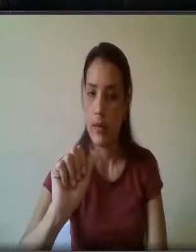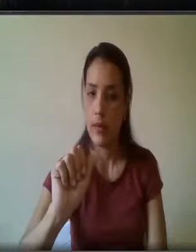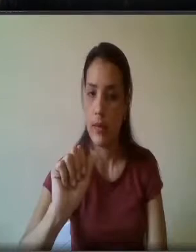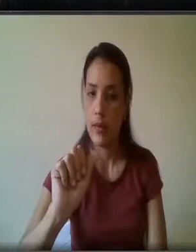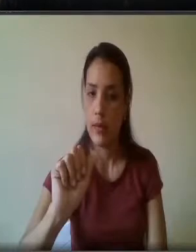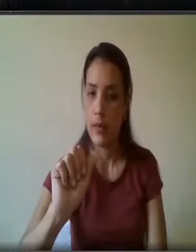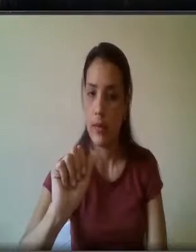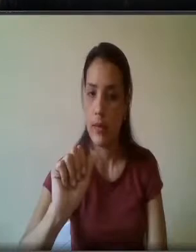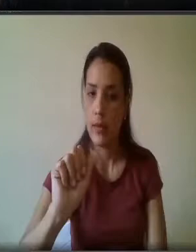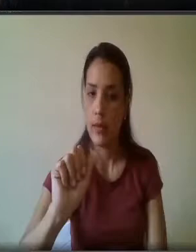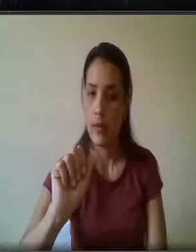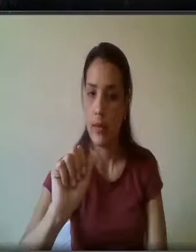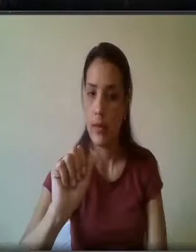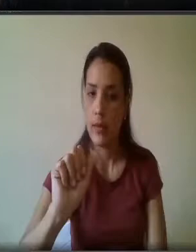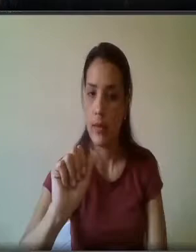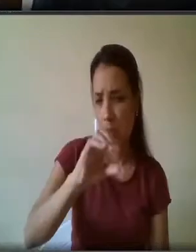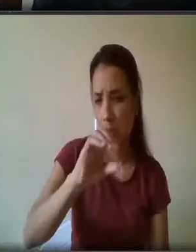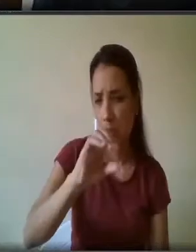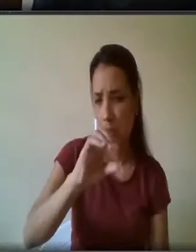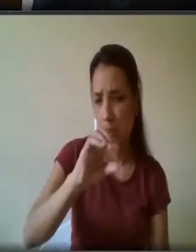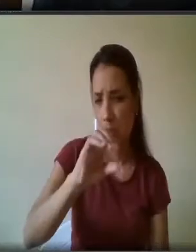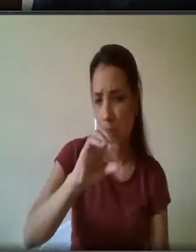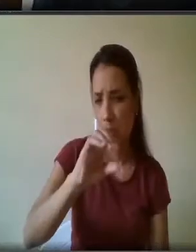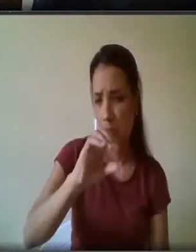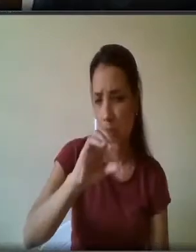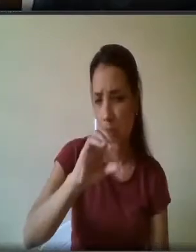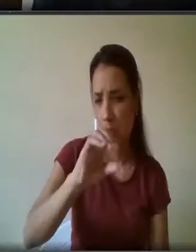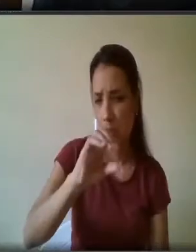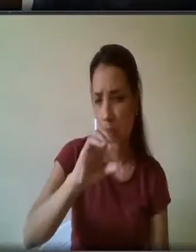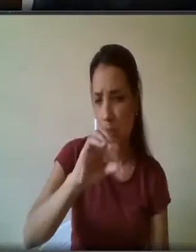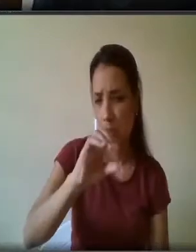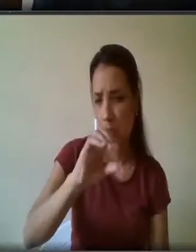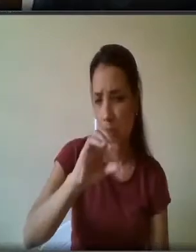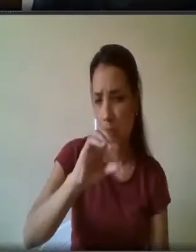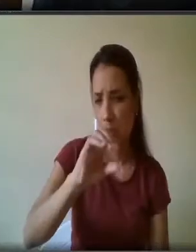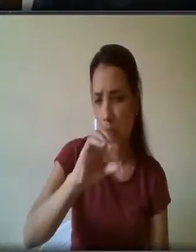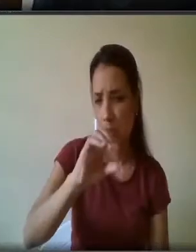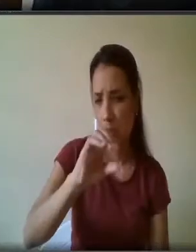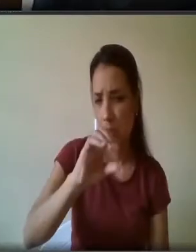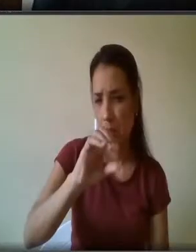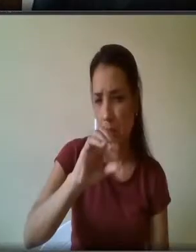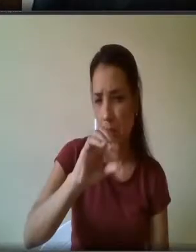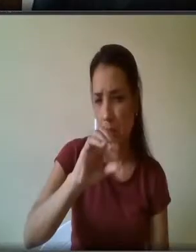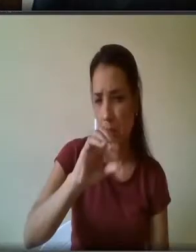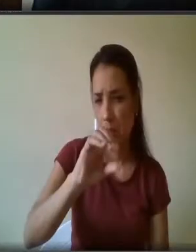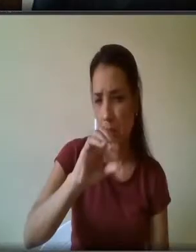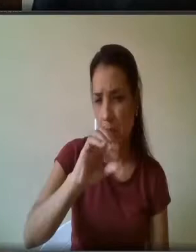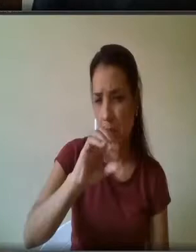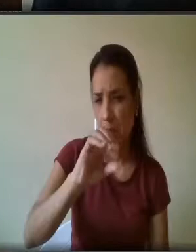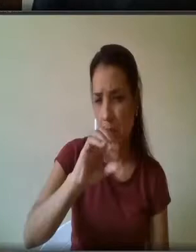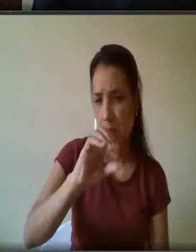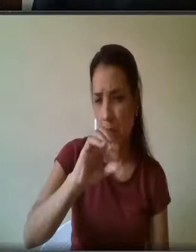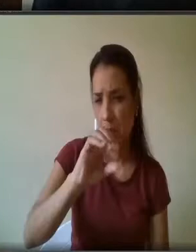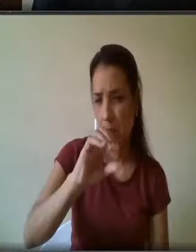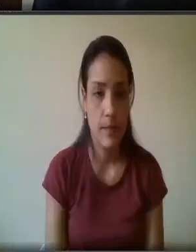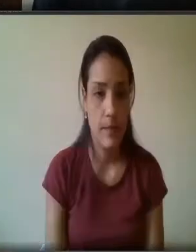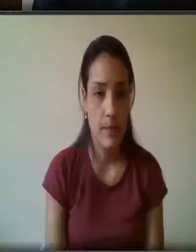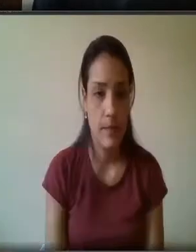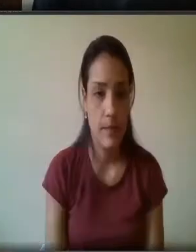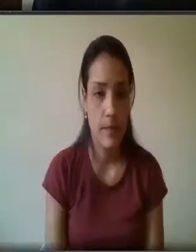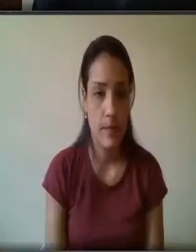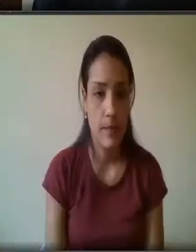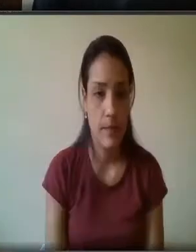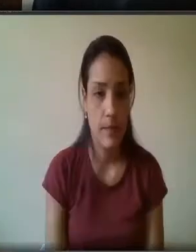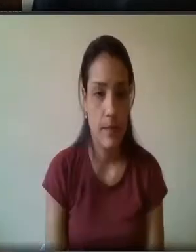anos, 100 milhões de anos. Enquanto aqui erodia e isso acumulava aqui no fundo,